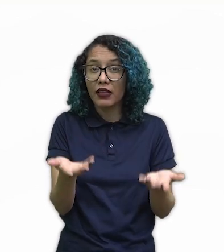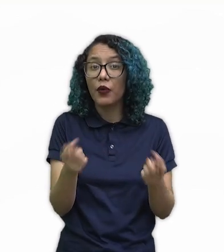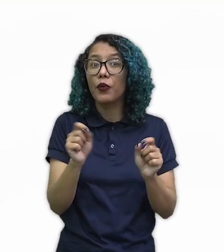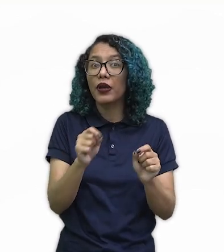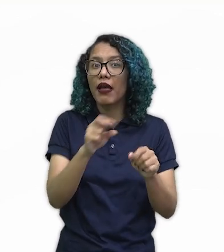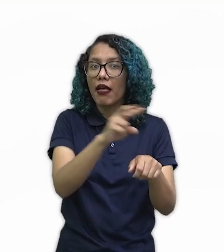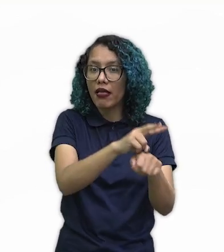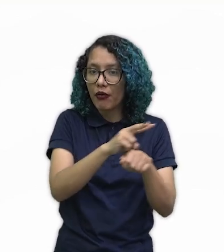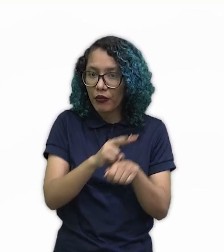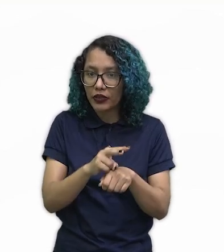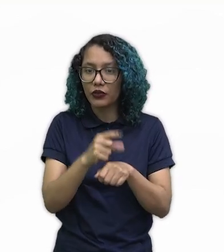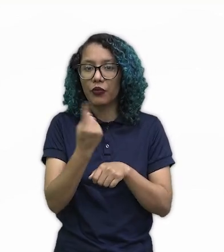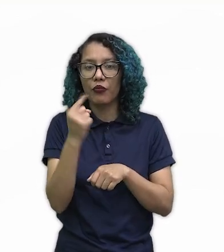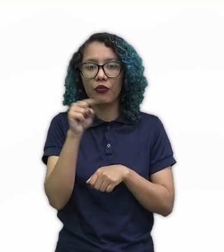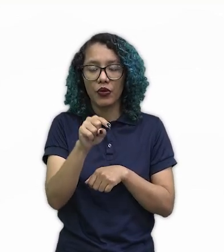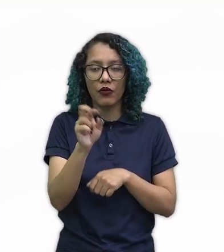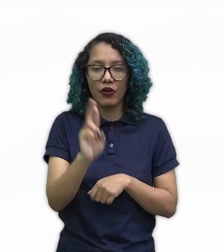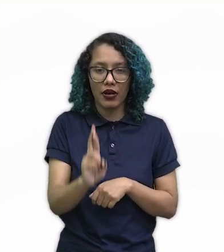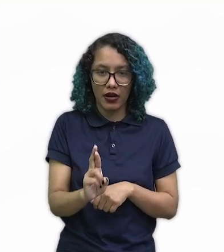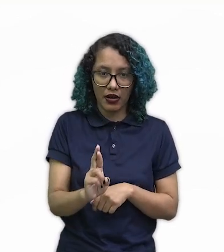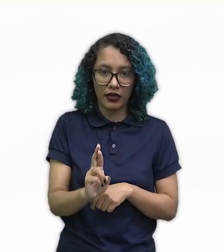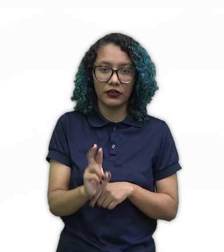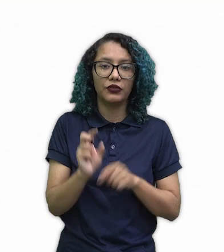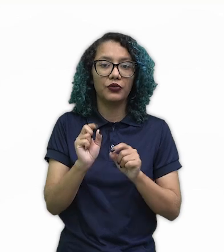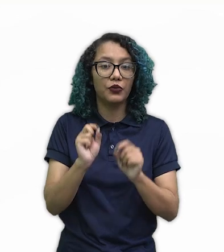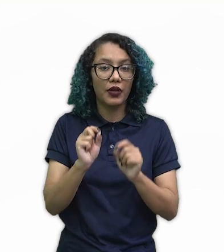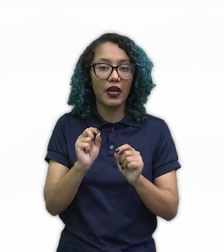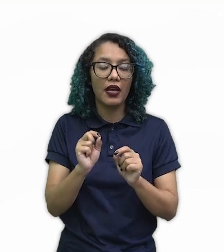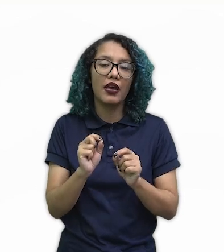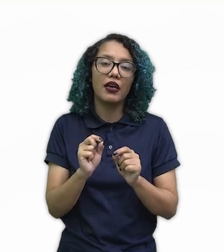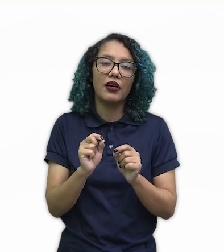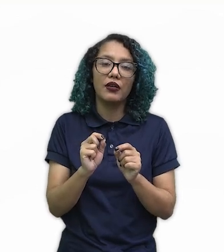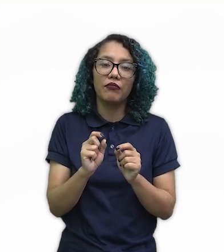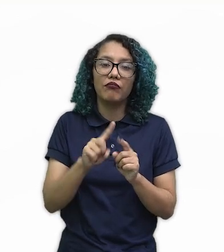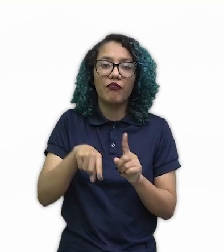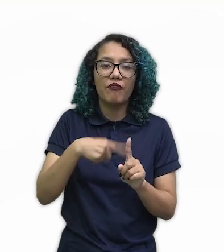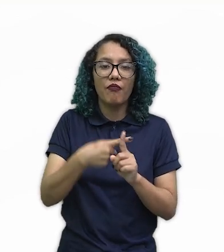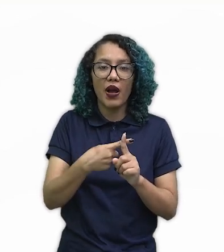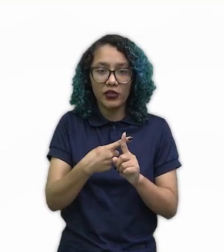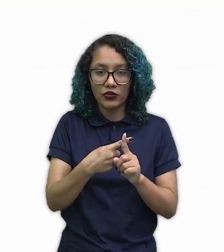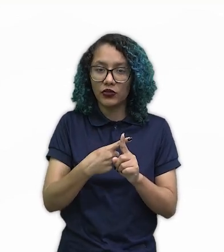juros simples de 10% ao ano.